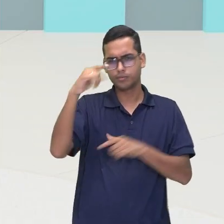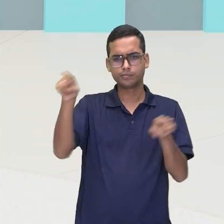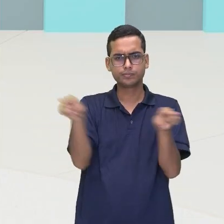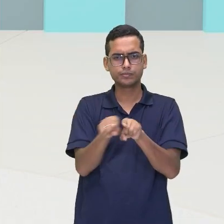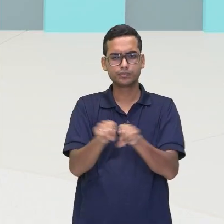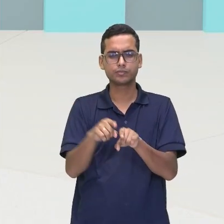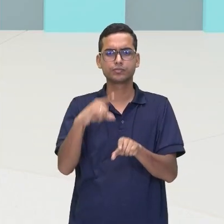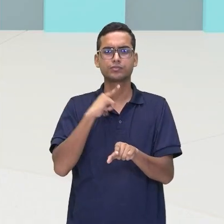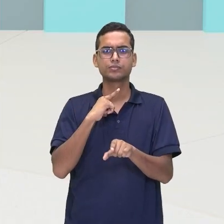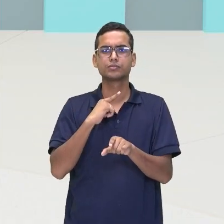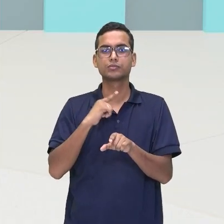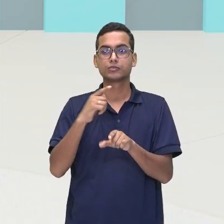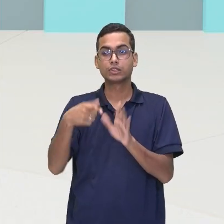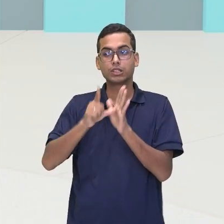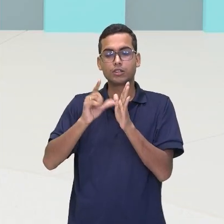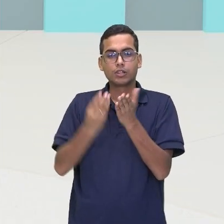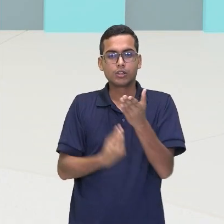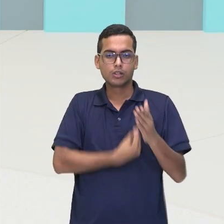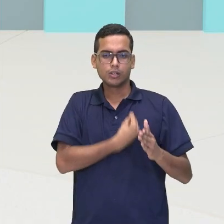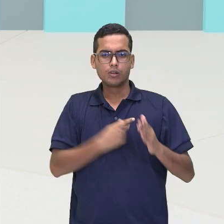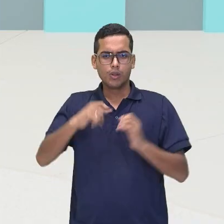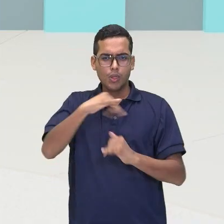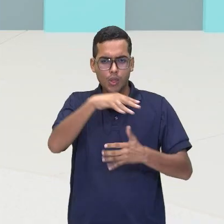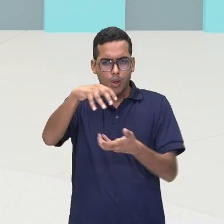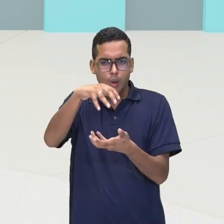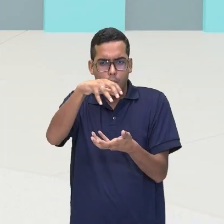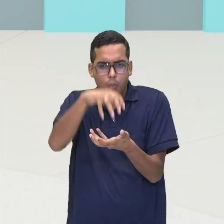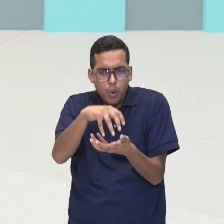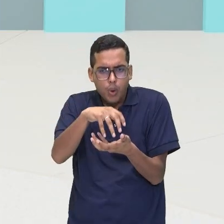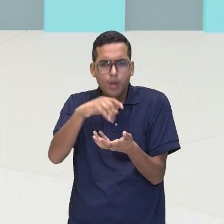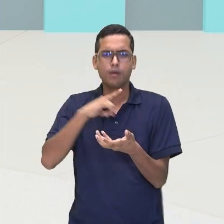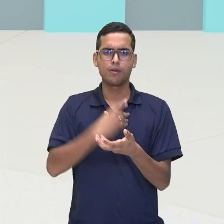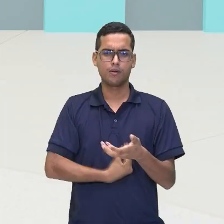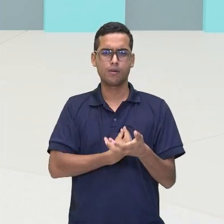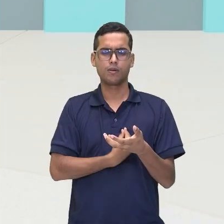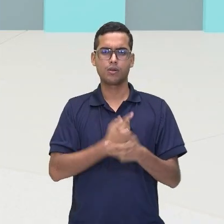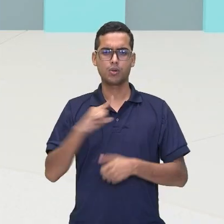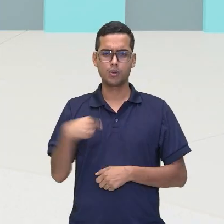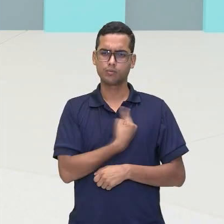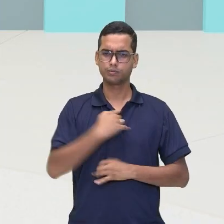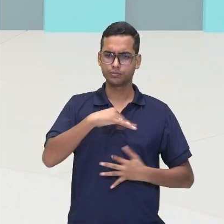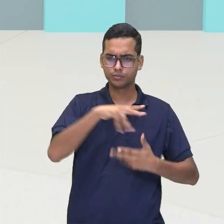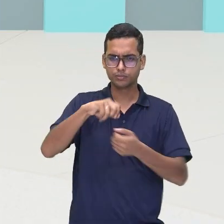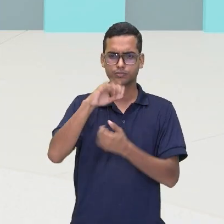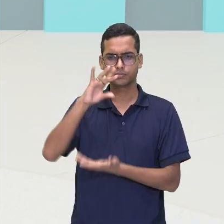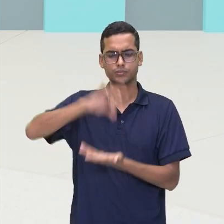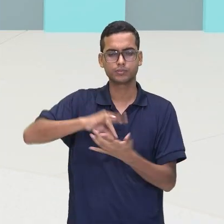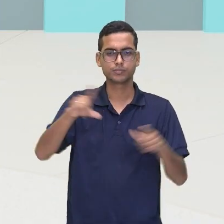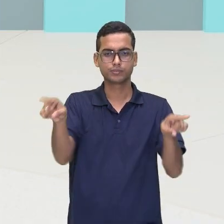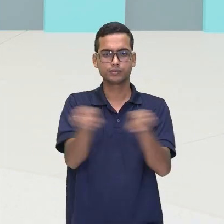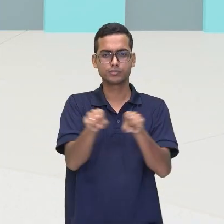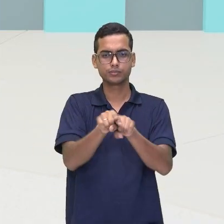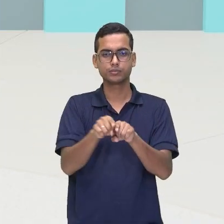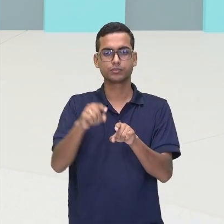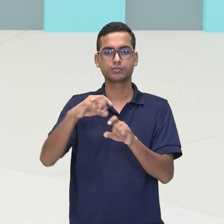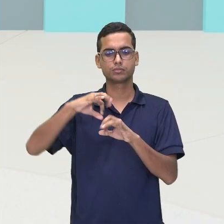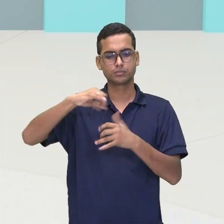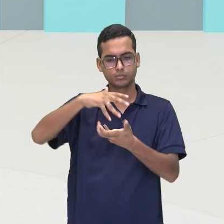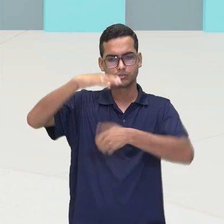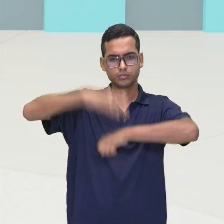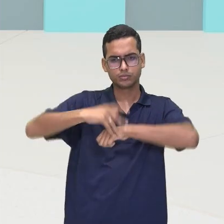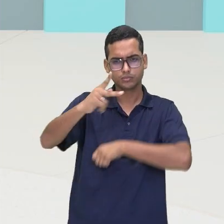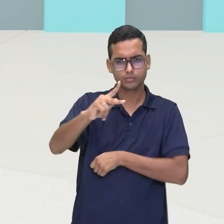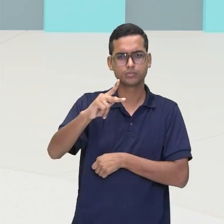no microcosmos. Nós estávamos vivendo no nosso mundo. Lembra que eu falei da quinesfera? No seu mundo, na sua